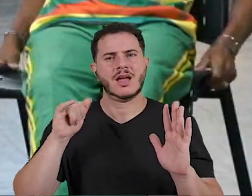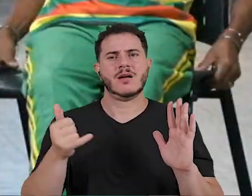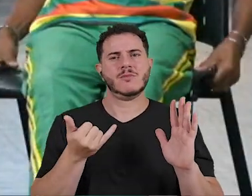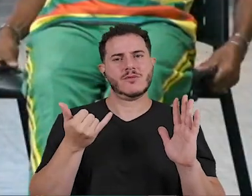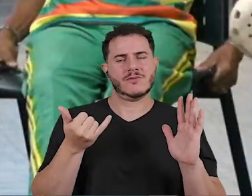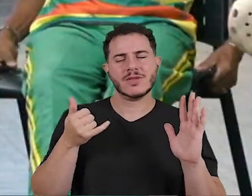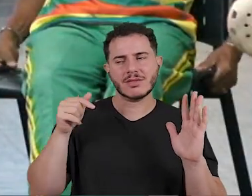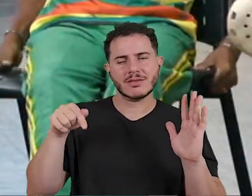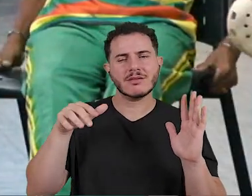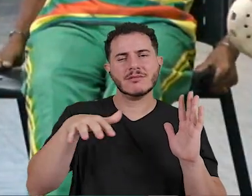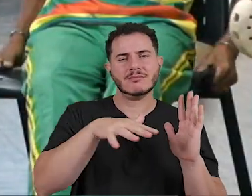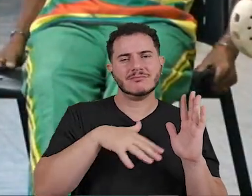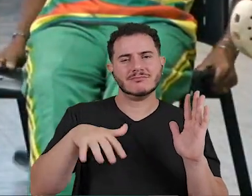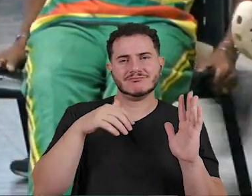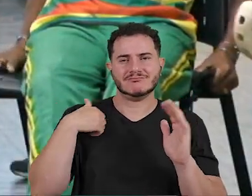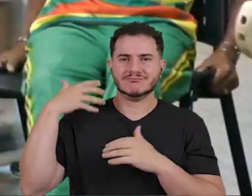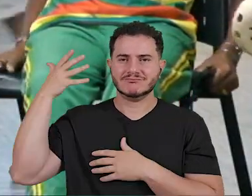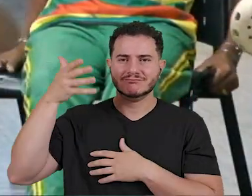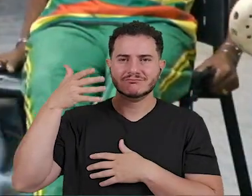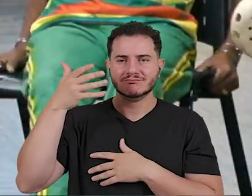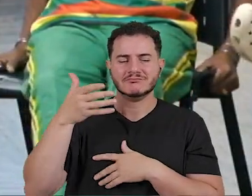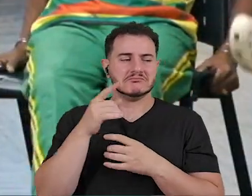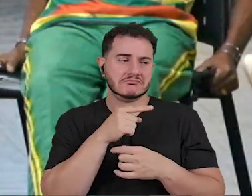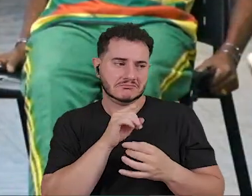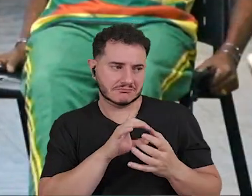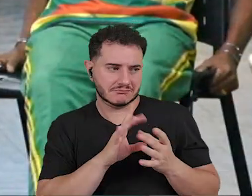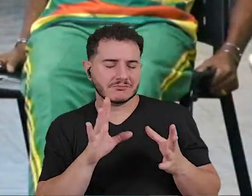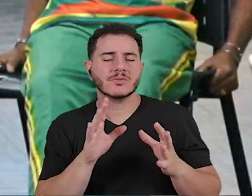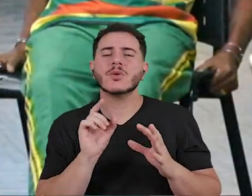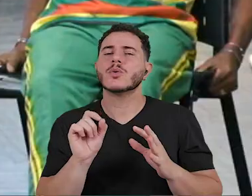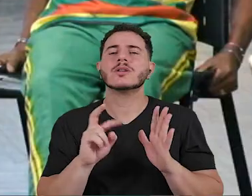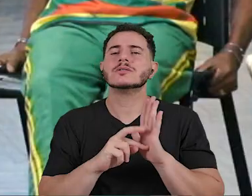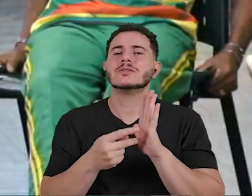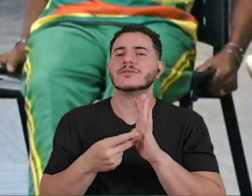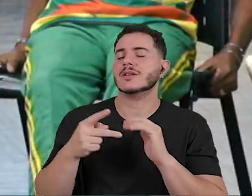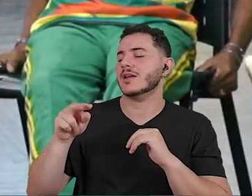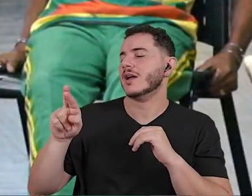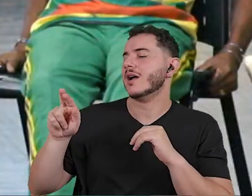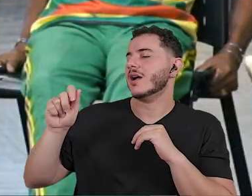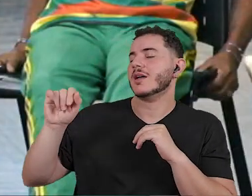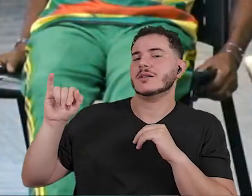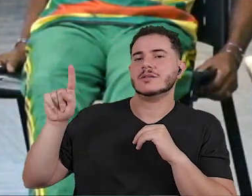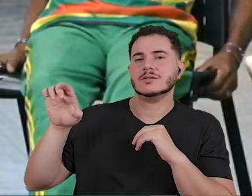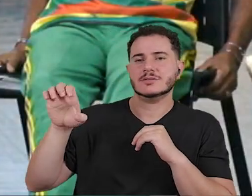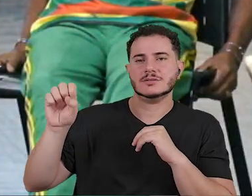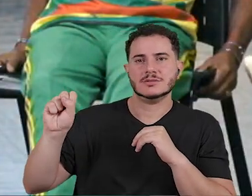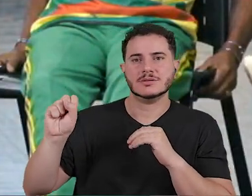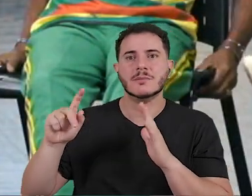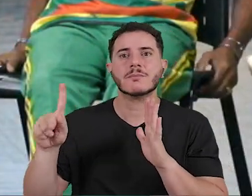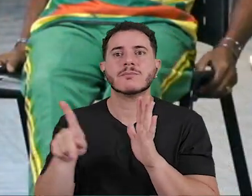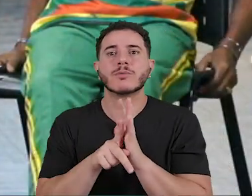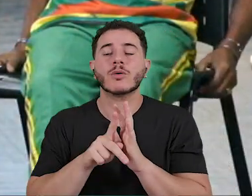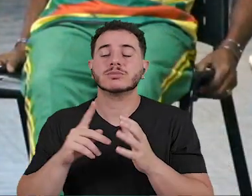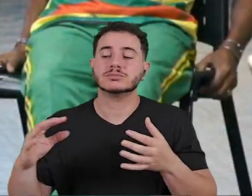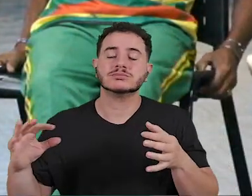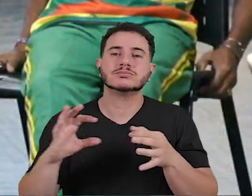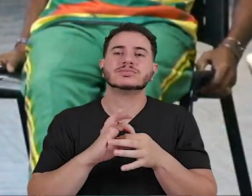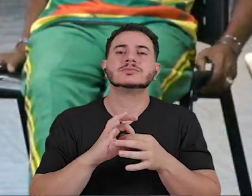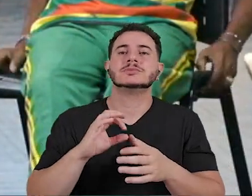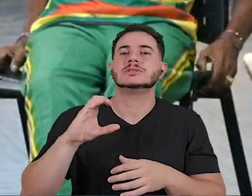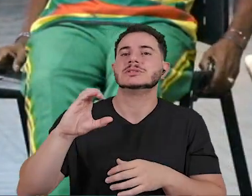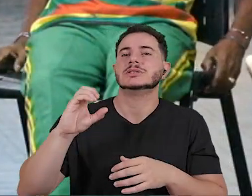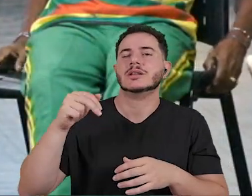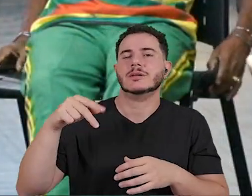Raízes, de fato, ele só vai se constituir enquanto pessoa jurídica em 2018. Só que, como